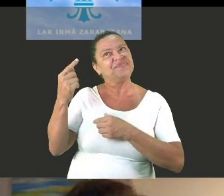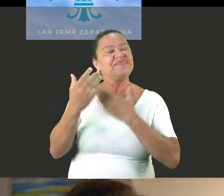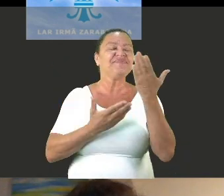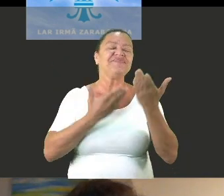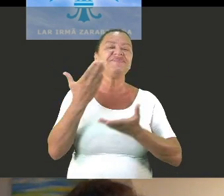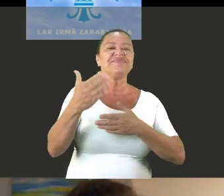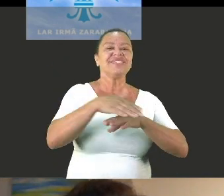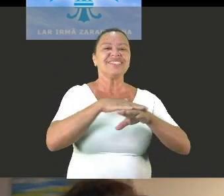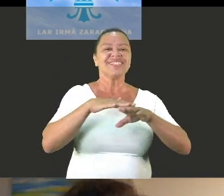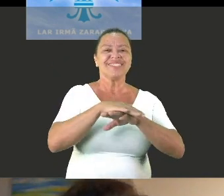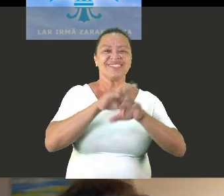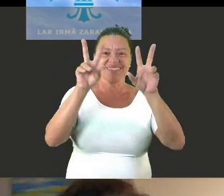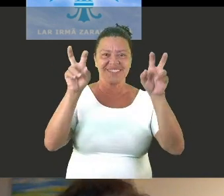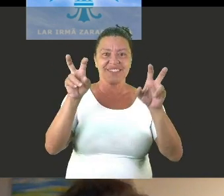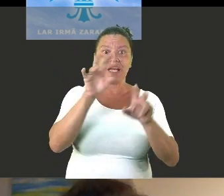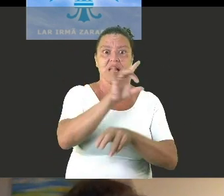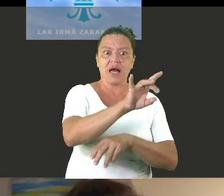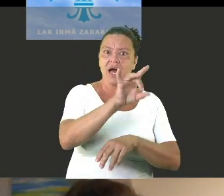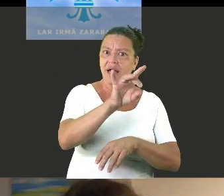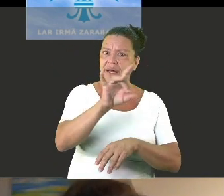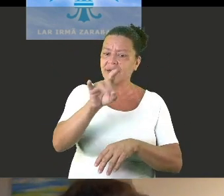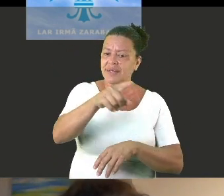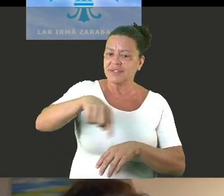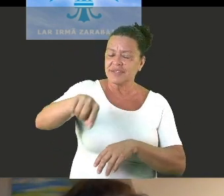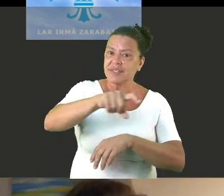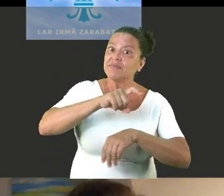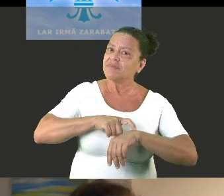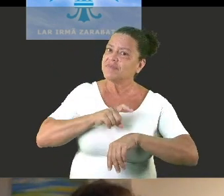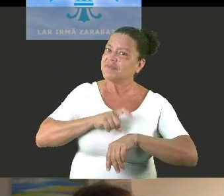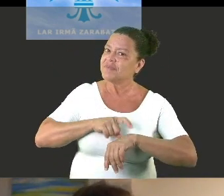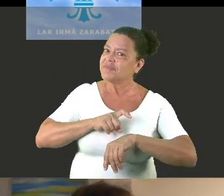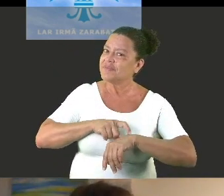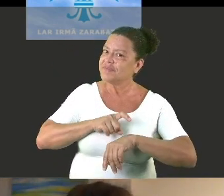hoje. Que cada um, nesse exato